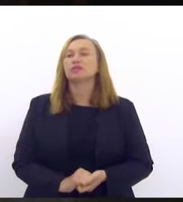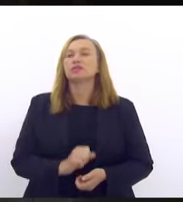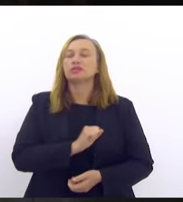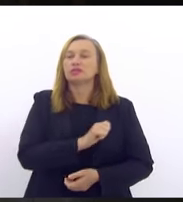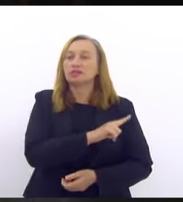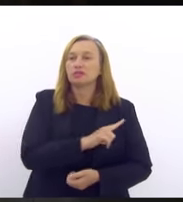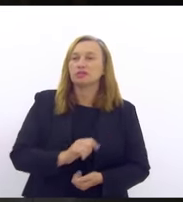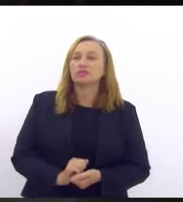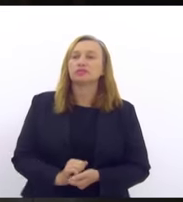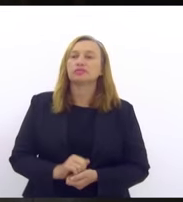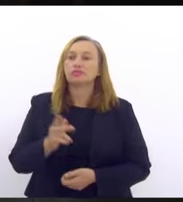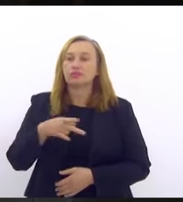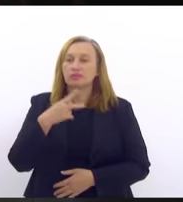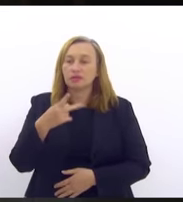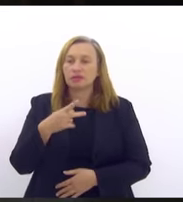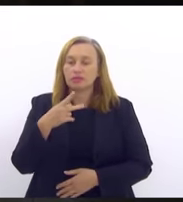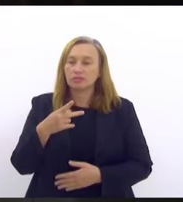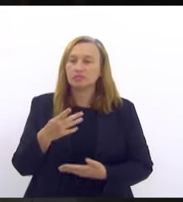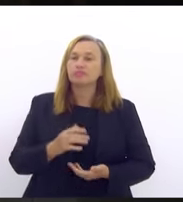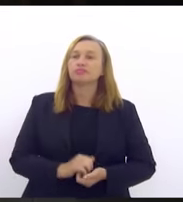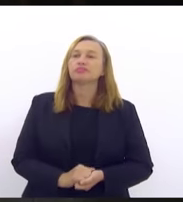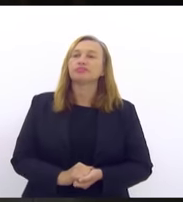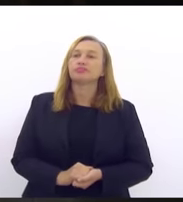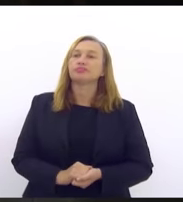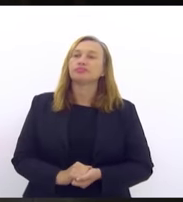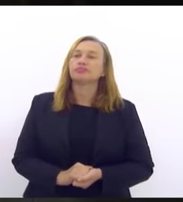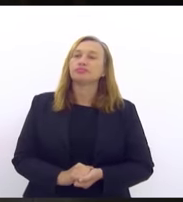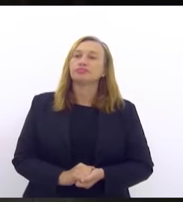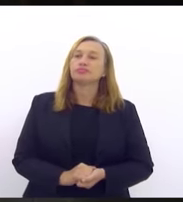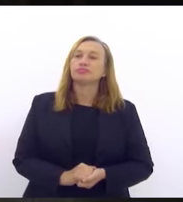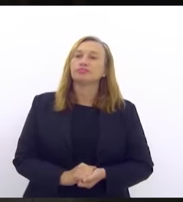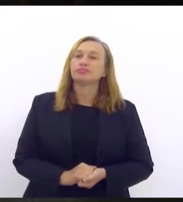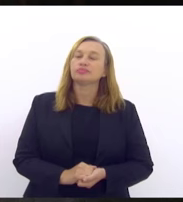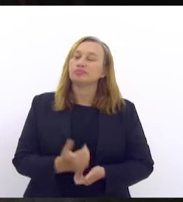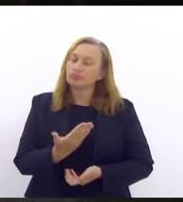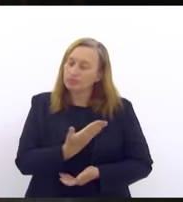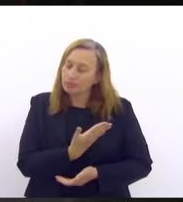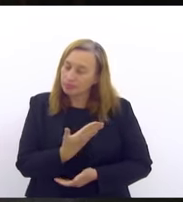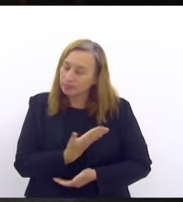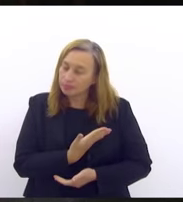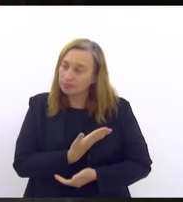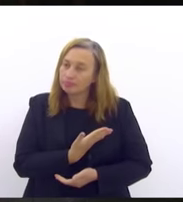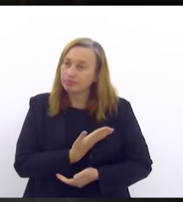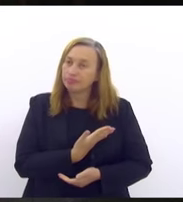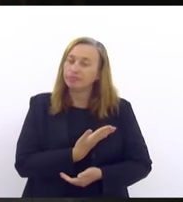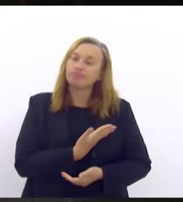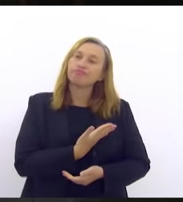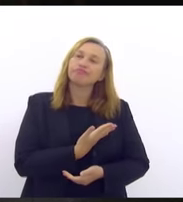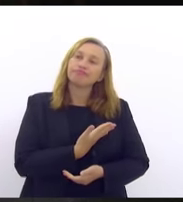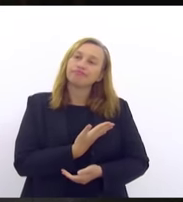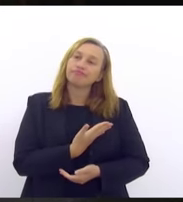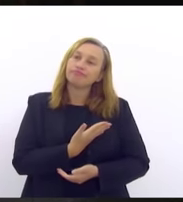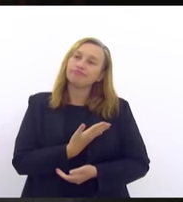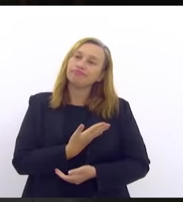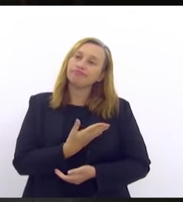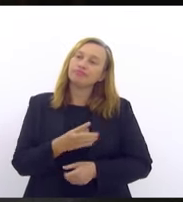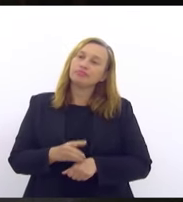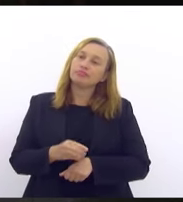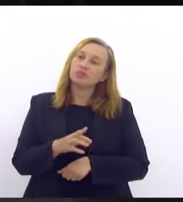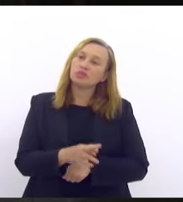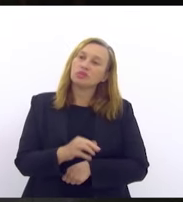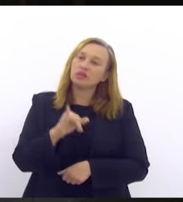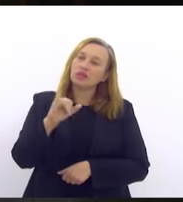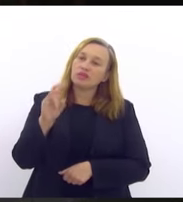especialmente ao agraciado meu querido colega e amigo Dr Ivan